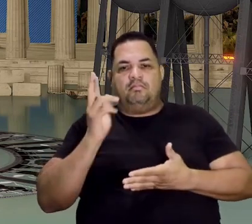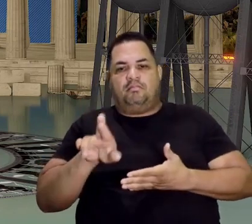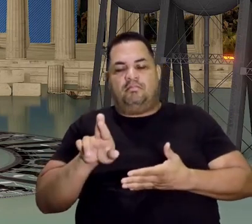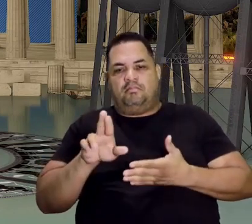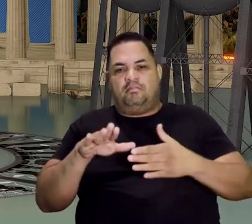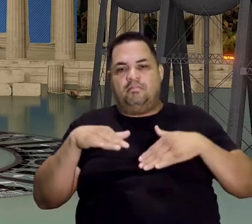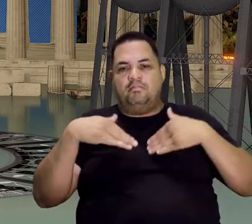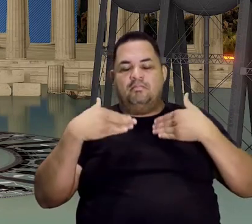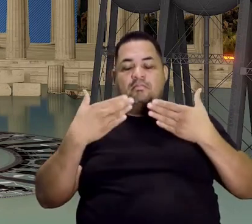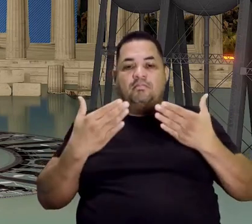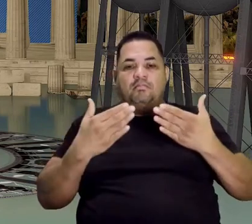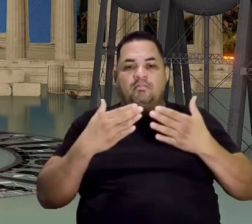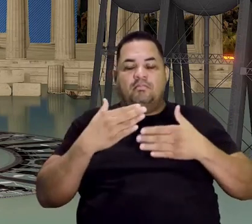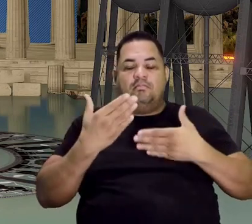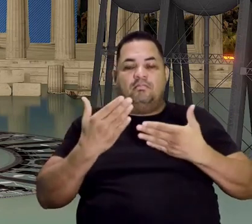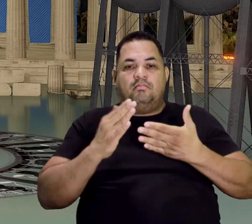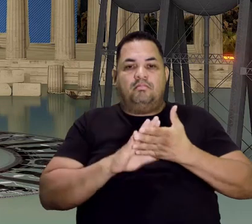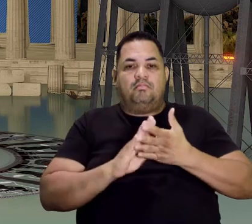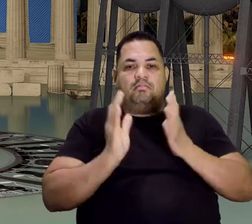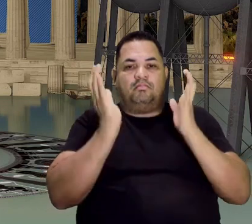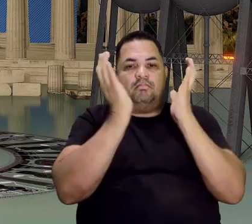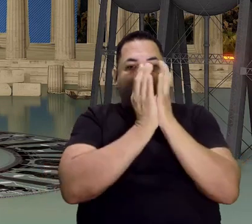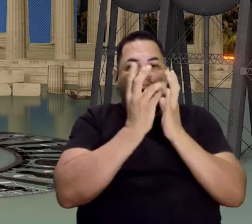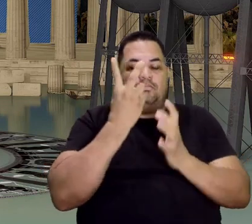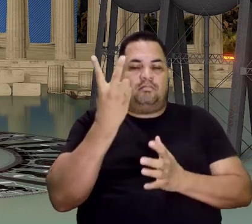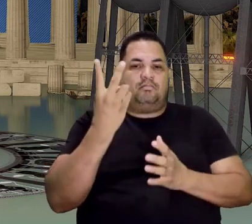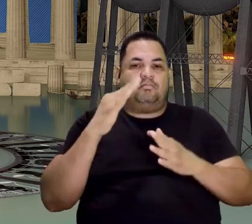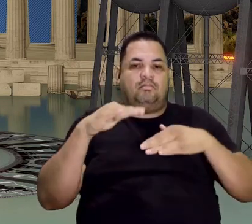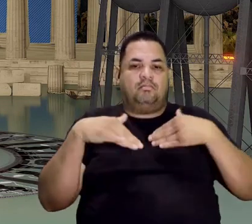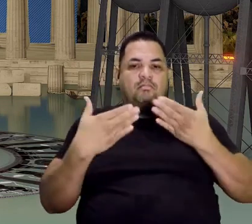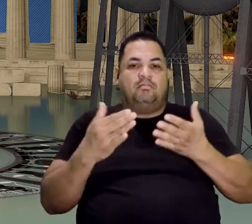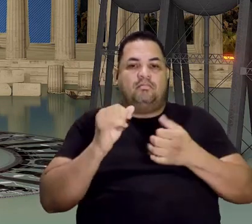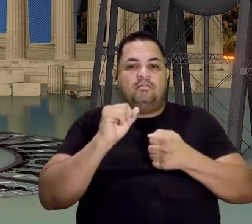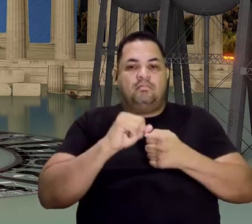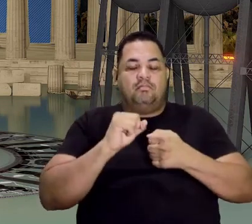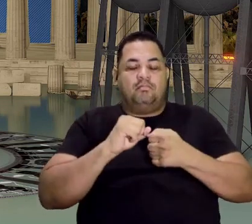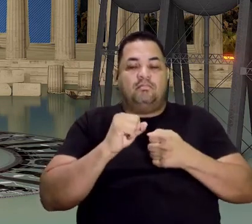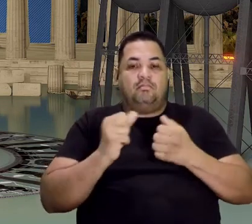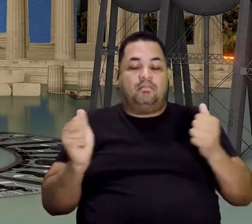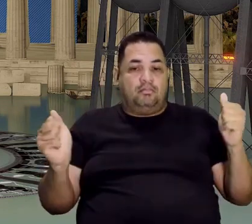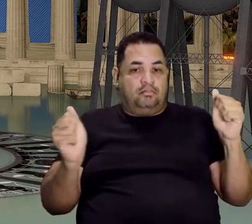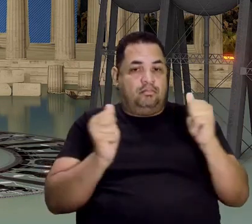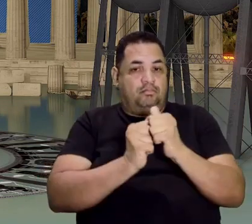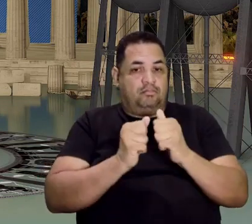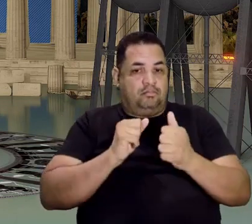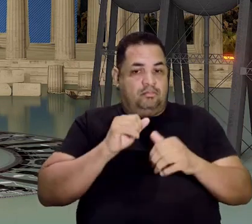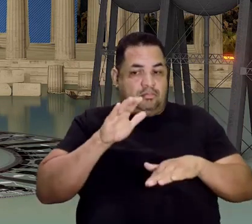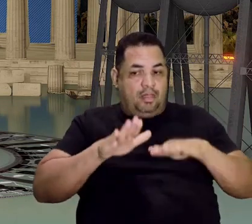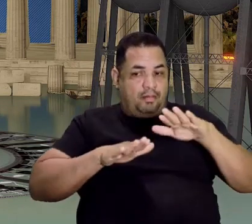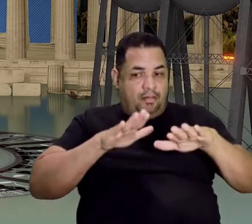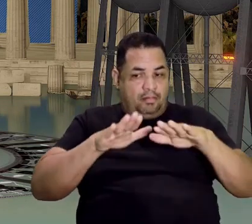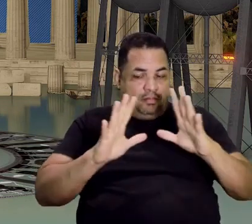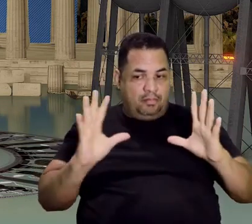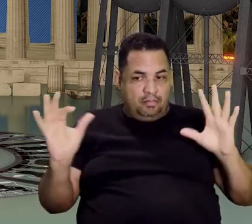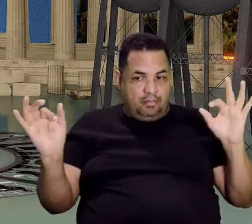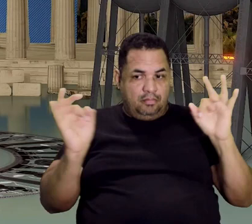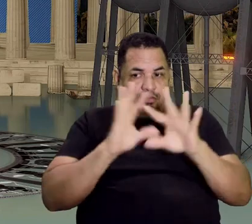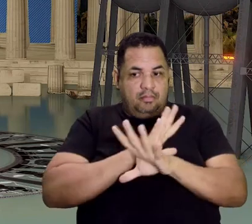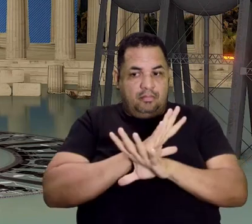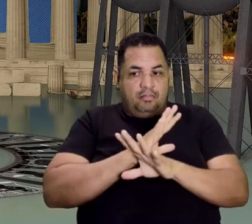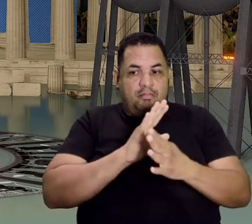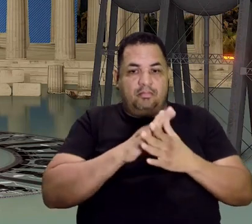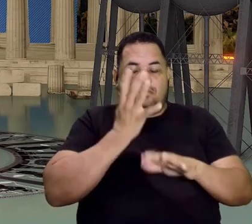recuperação, e um trampolim para a unidade 2, o qual vocês vão fazer parte e caminhar na completude do